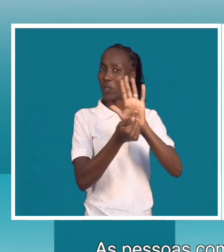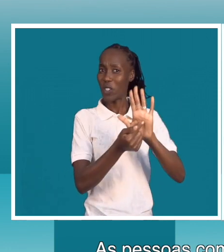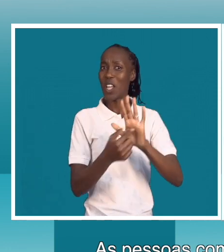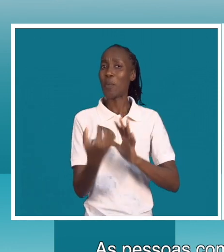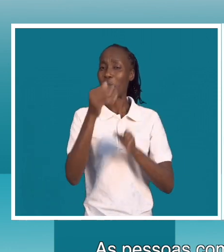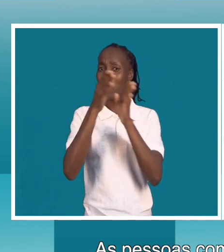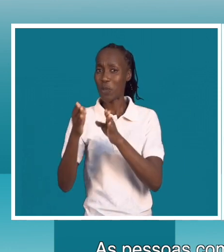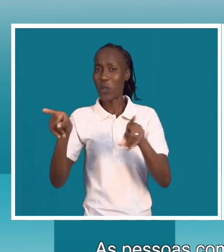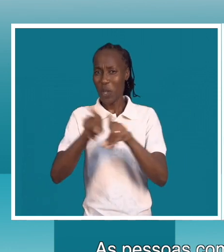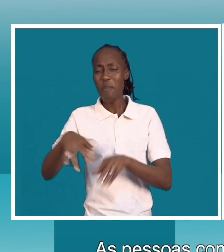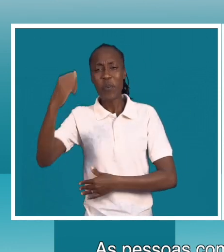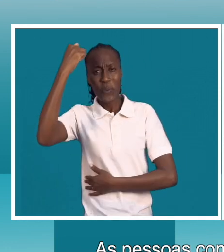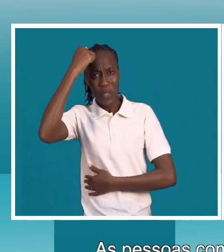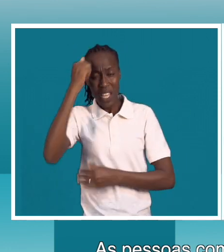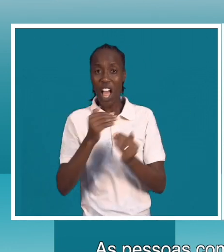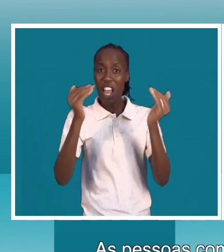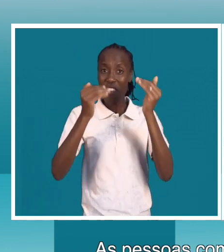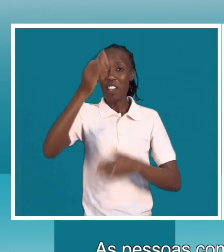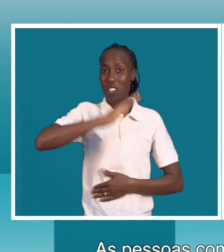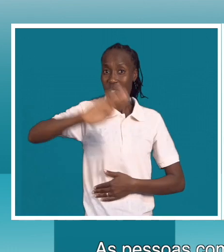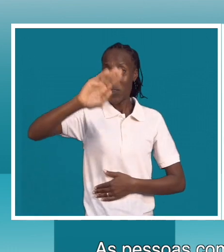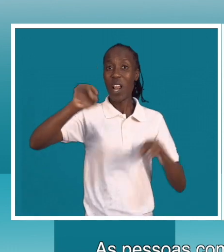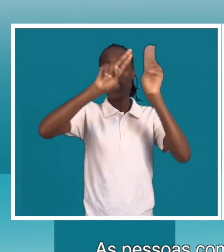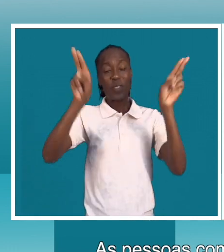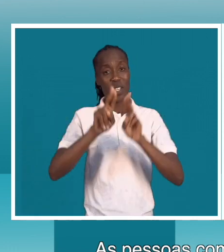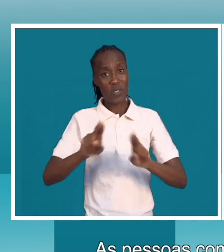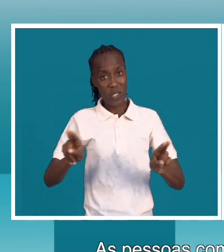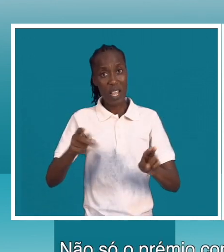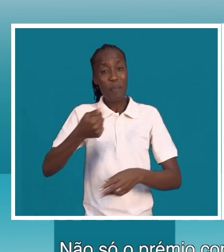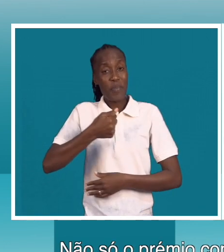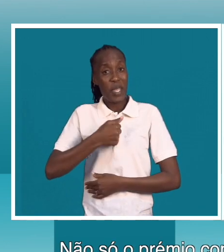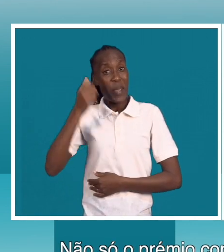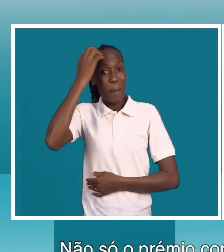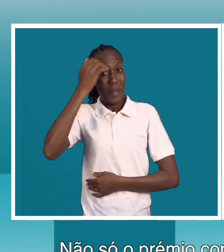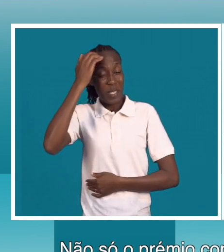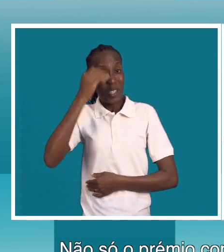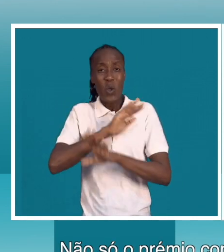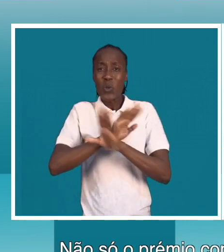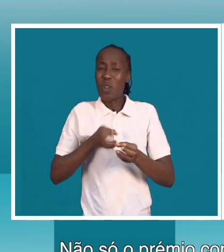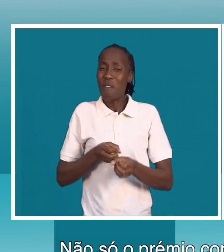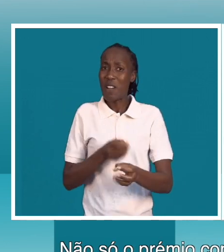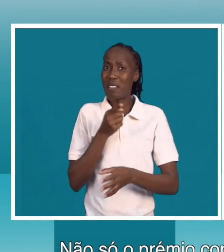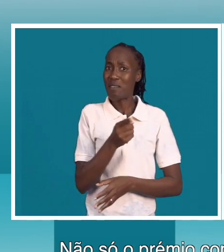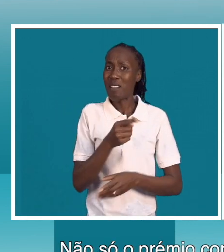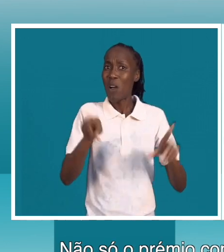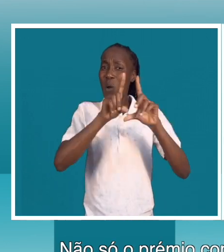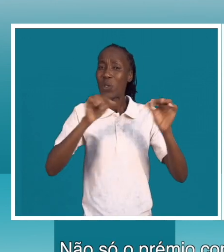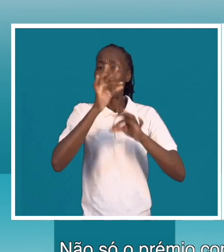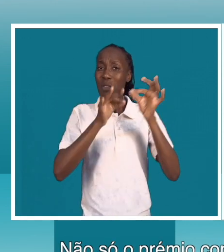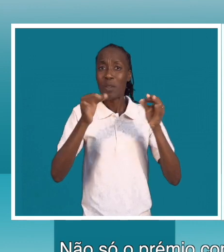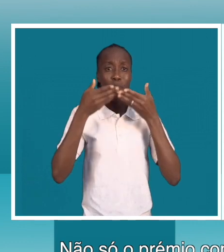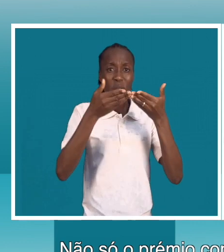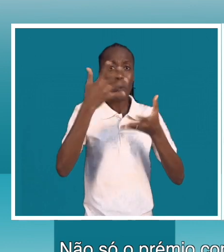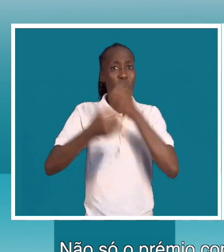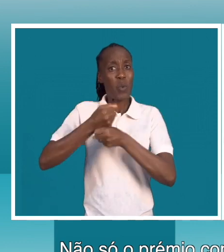não é que seja reconhecido a nível nacional e internacional. Eu acho que, não só falando do